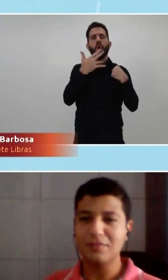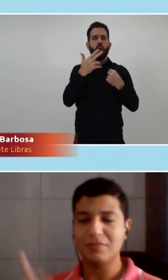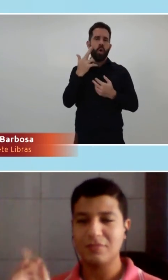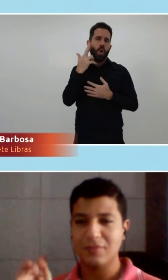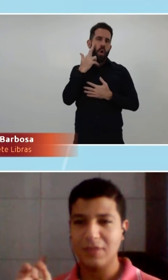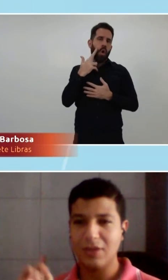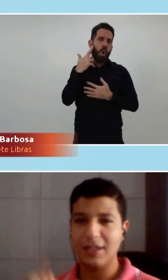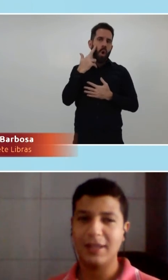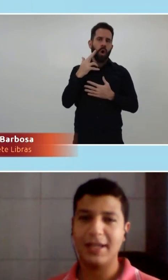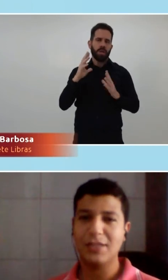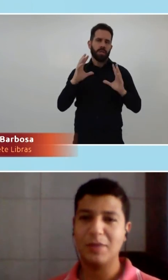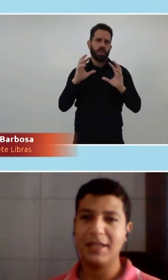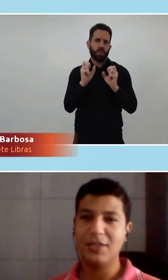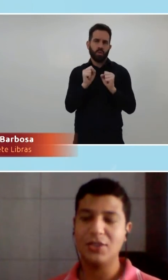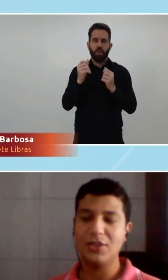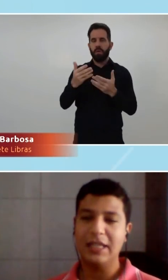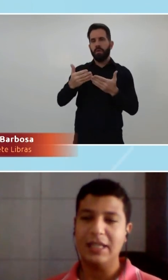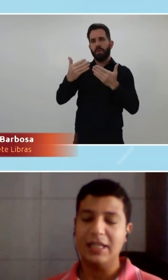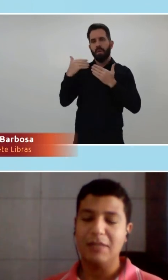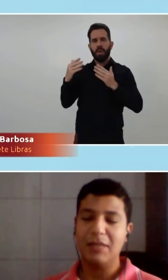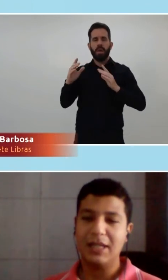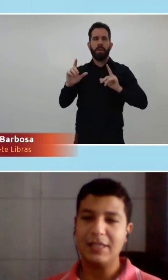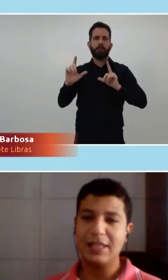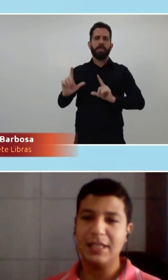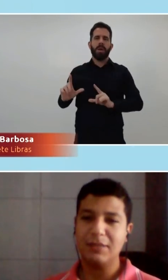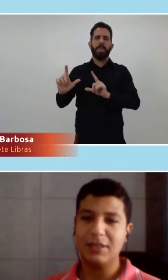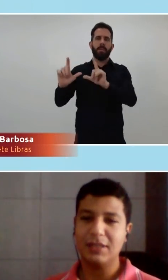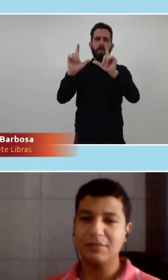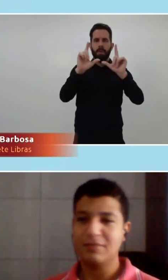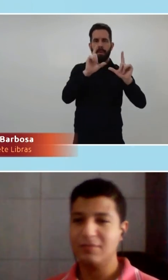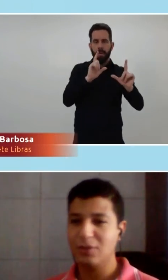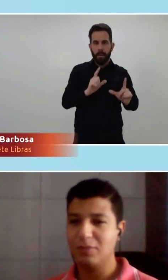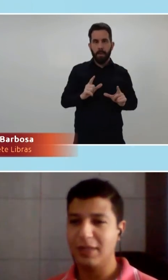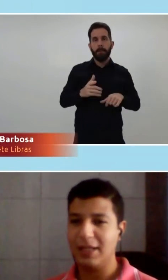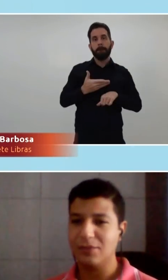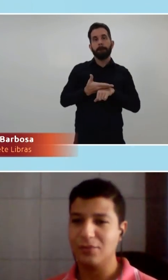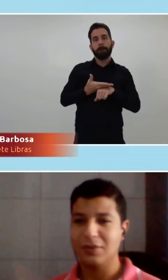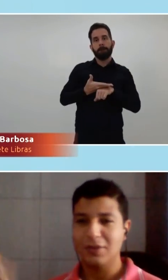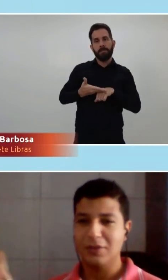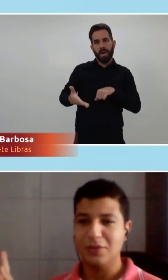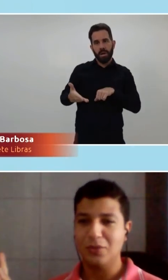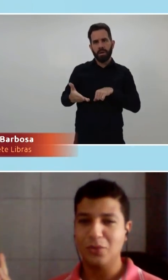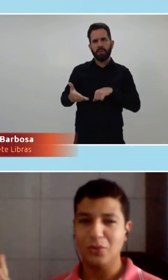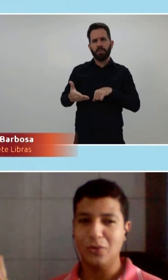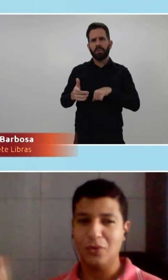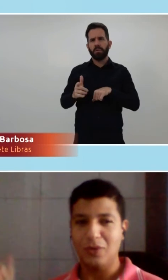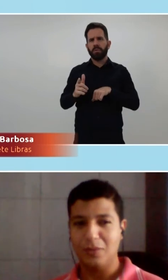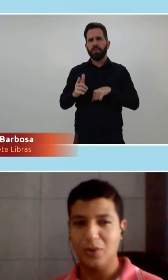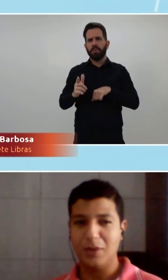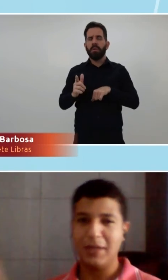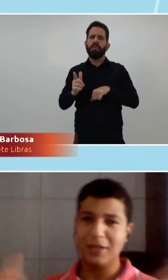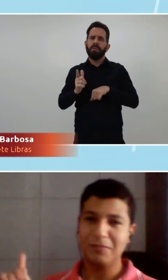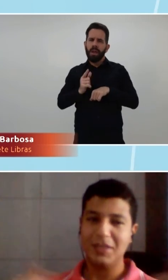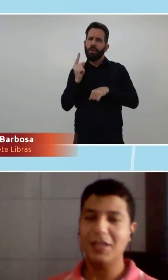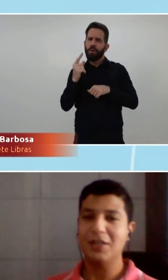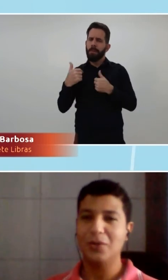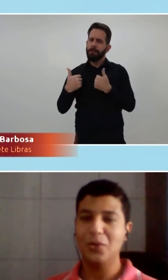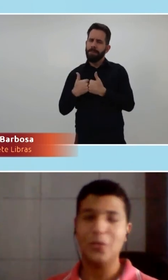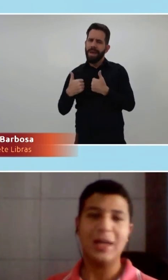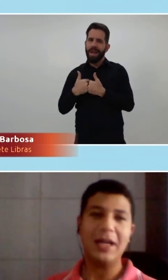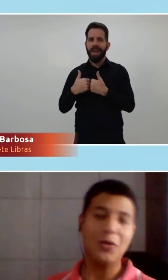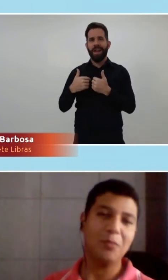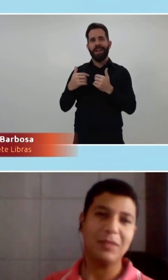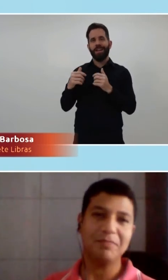escuro. Tenho aqui atrás uma parede branca de cerâmica e um pedaço do meu armário e